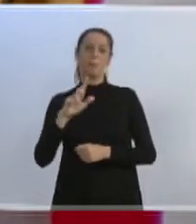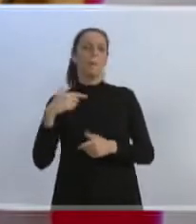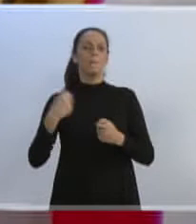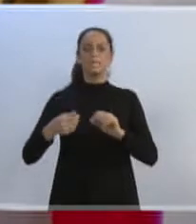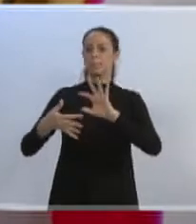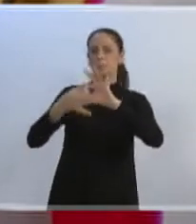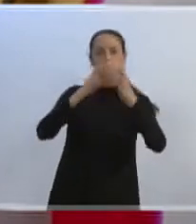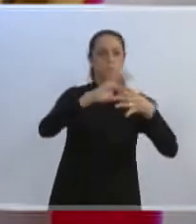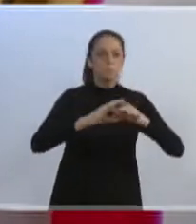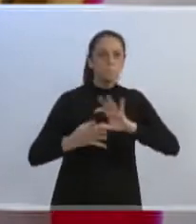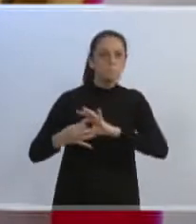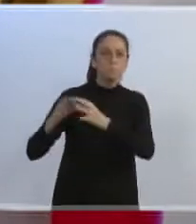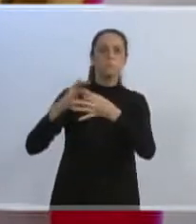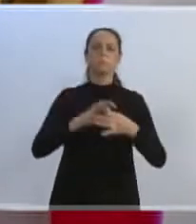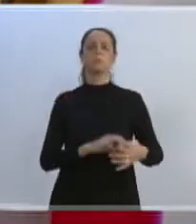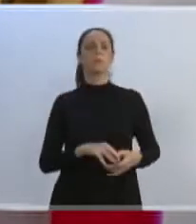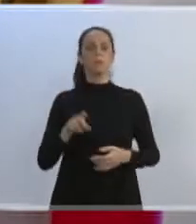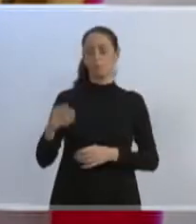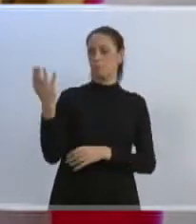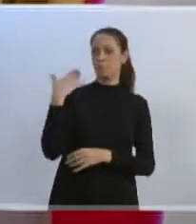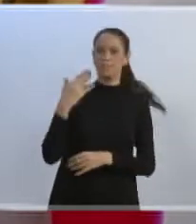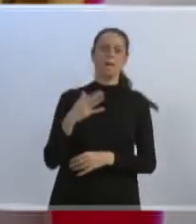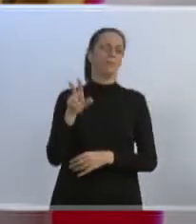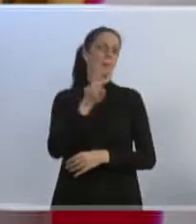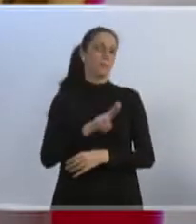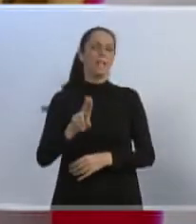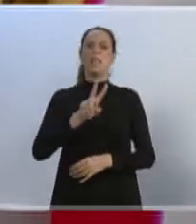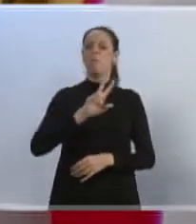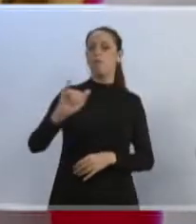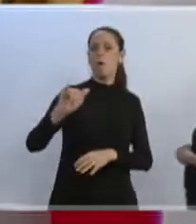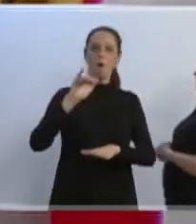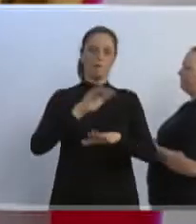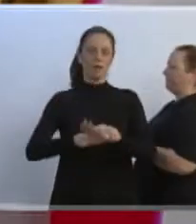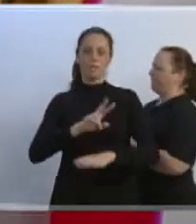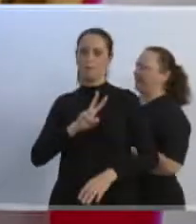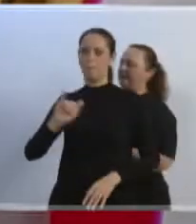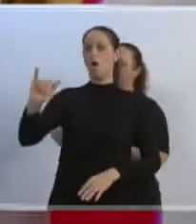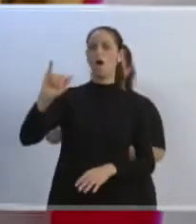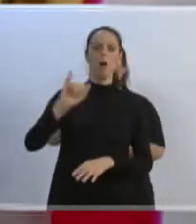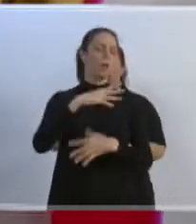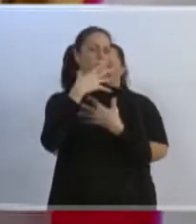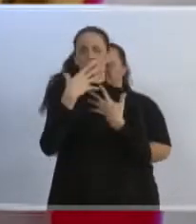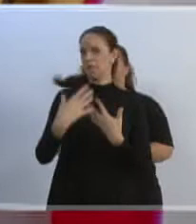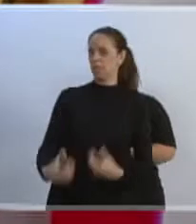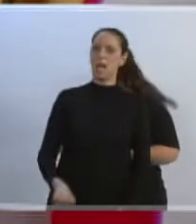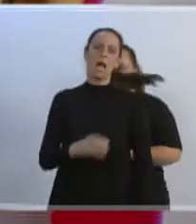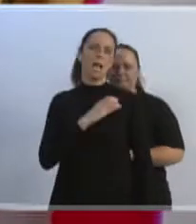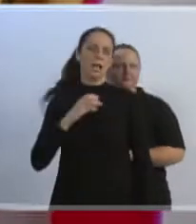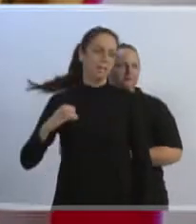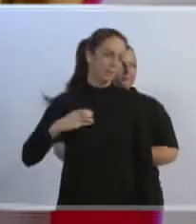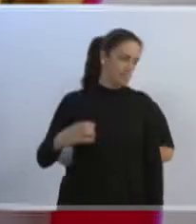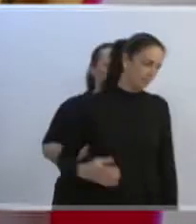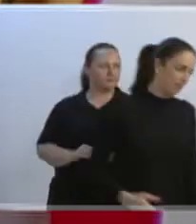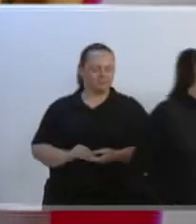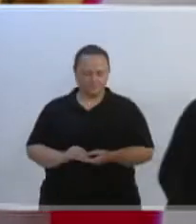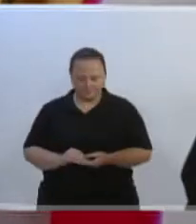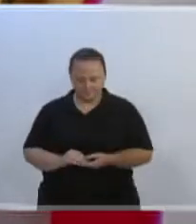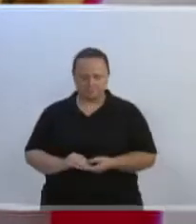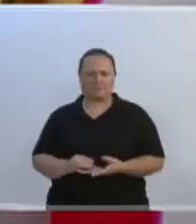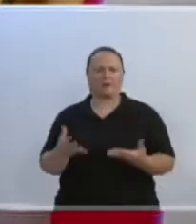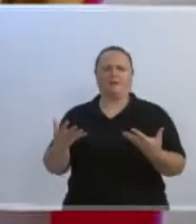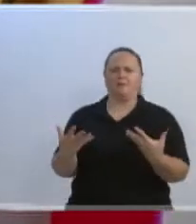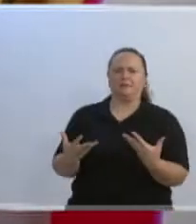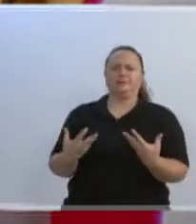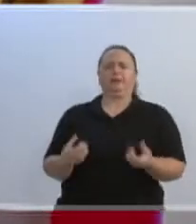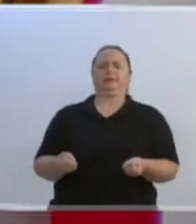campanha, Vossa Excelência usava, dizendo, olha, vou fazer, não vou aceitar cargos na Câmara, não vou aceitar